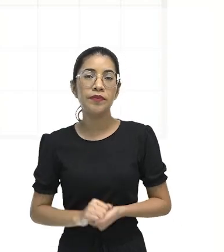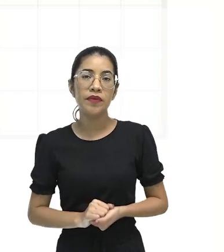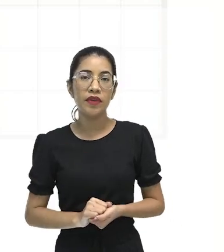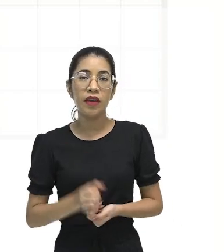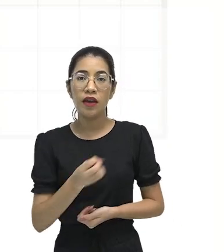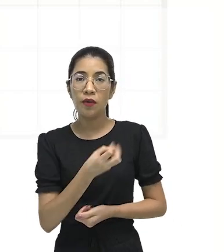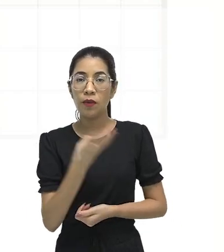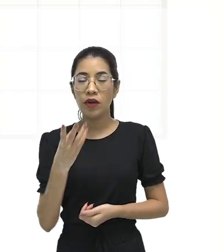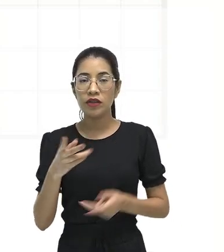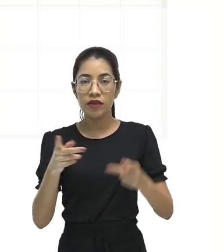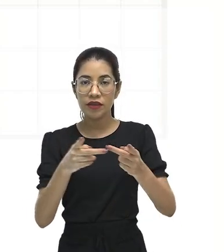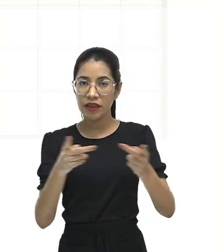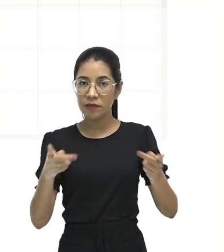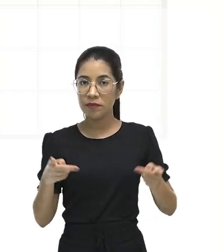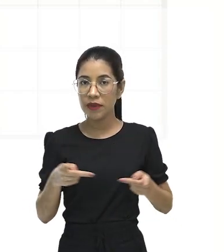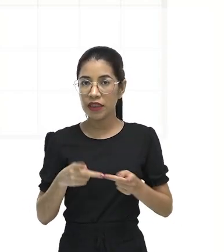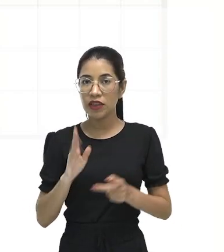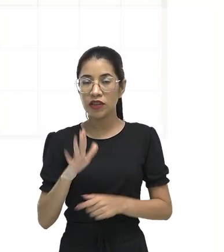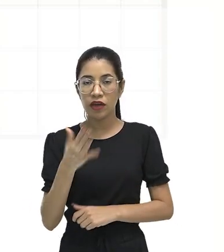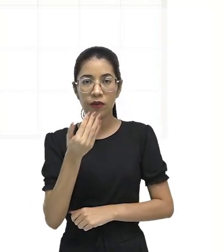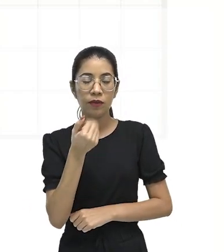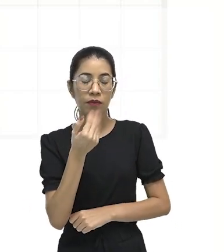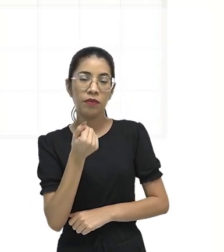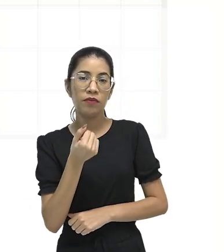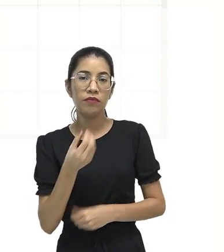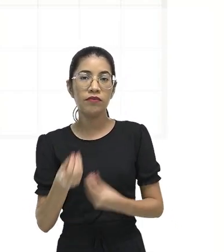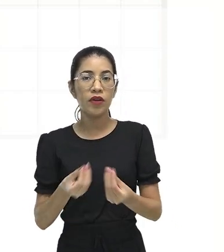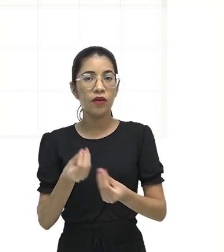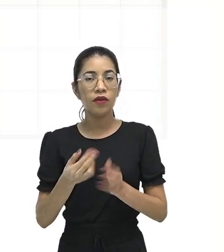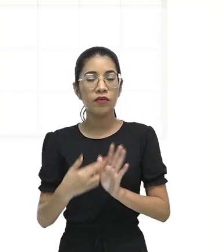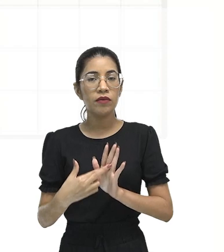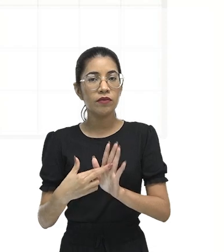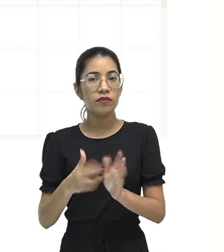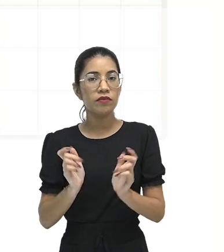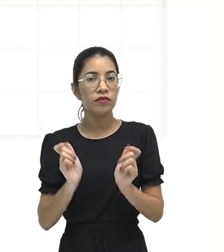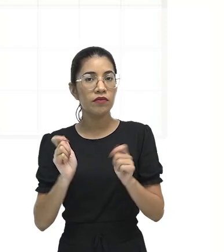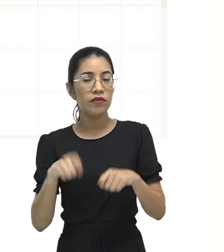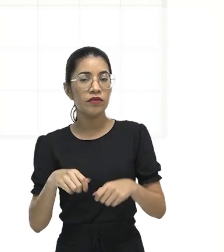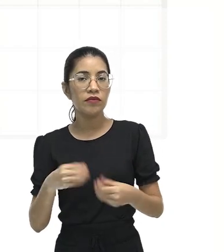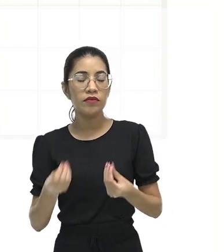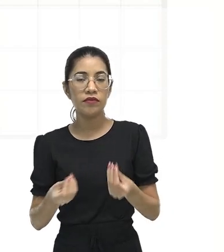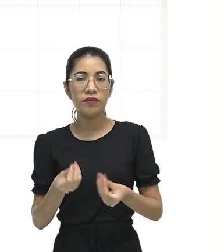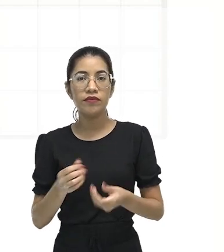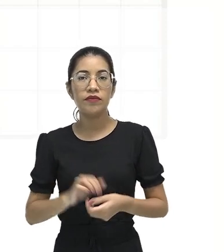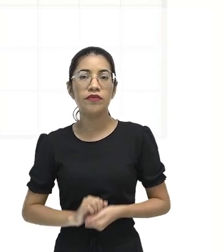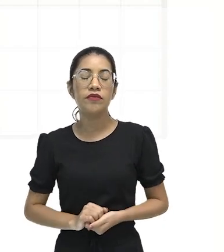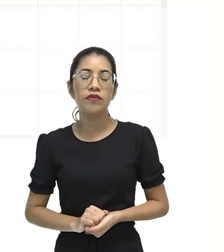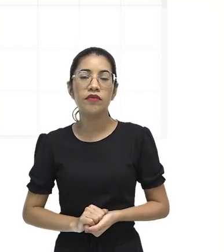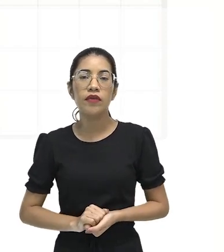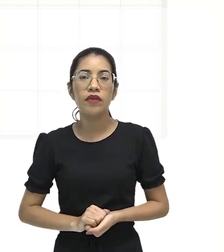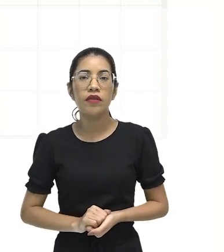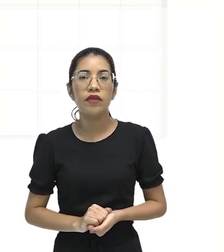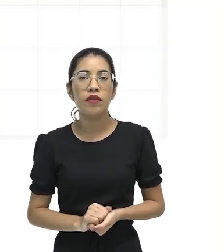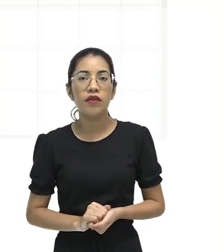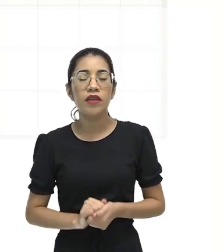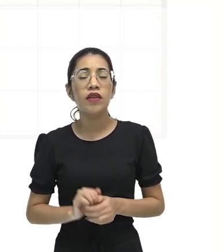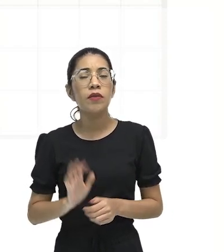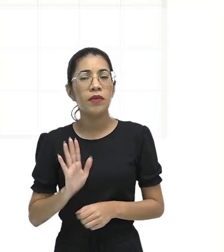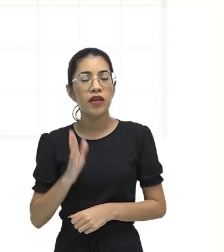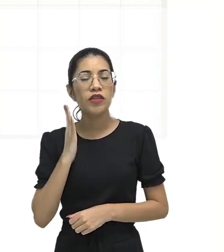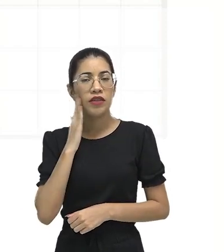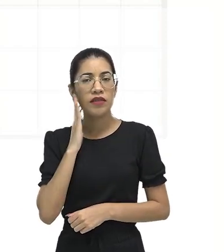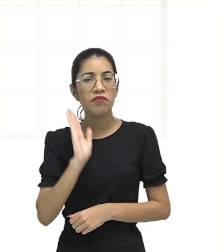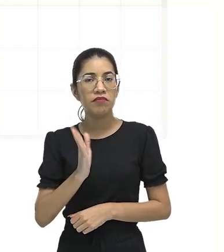uma quantidade tal da pizza foi comida? Como é que eu represento isso em forma de número? Professor, eu já